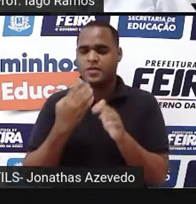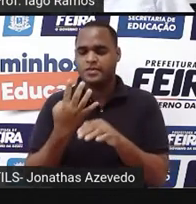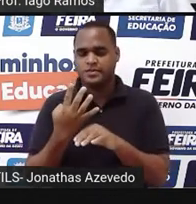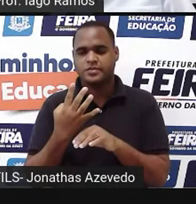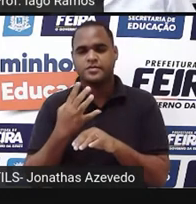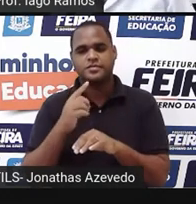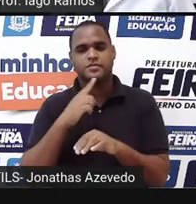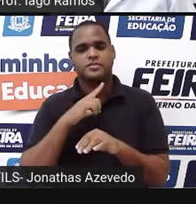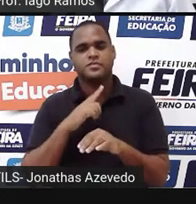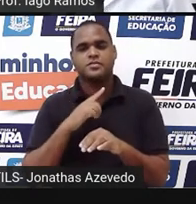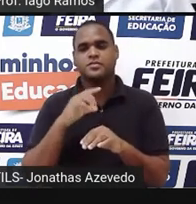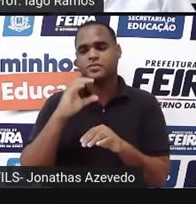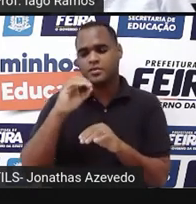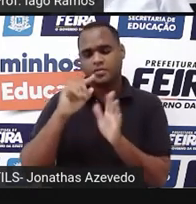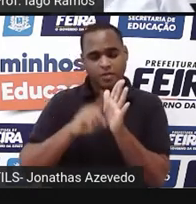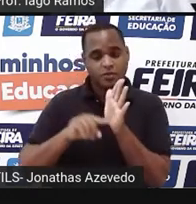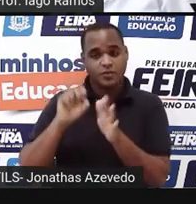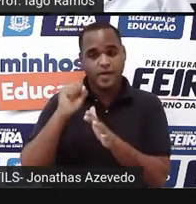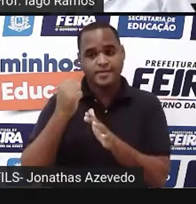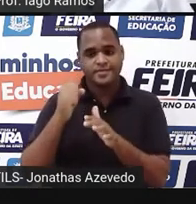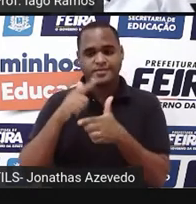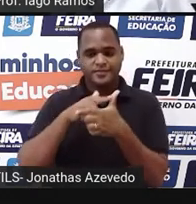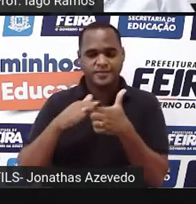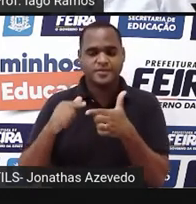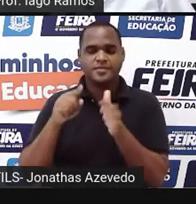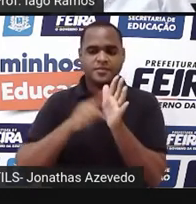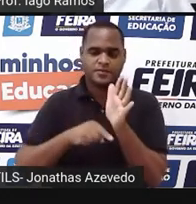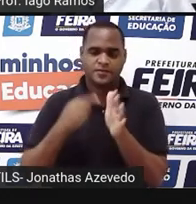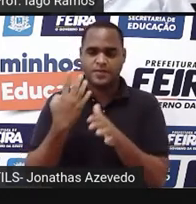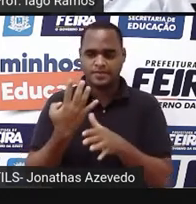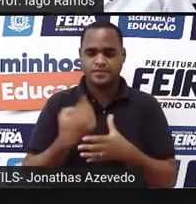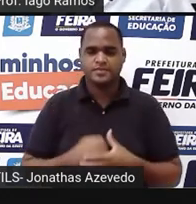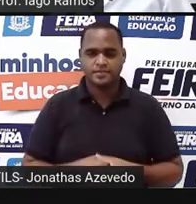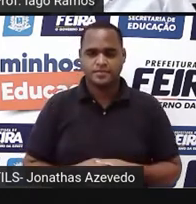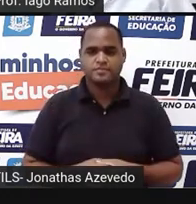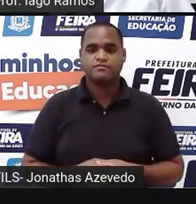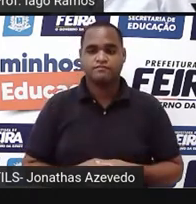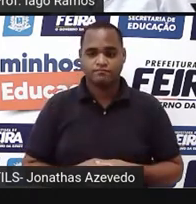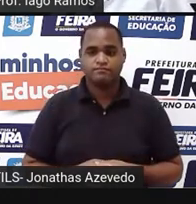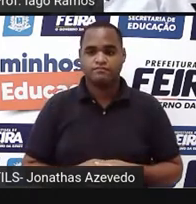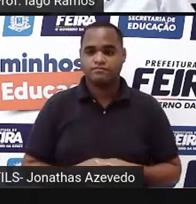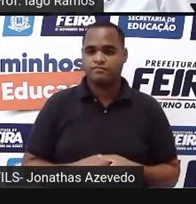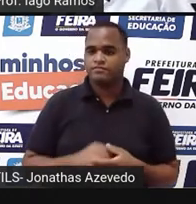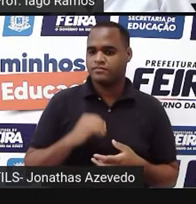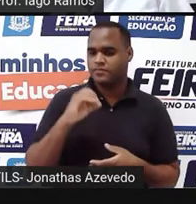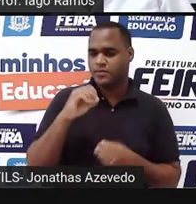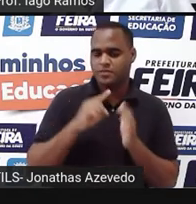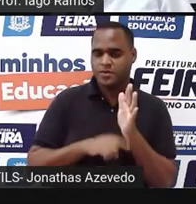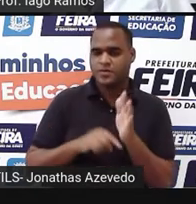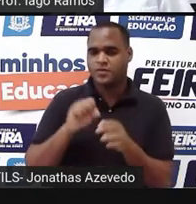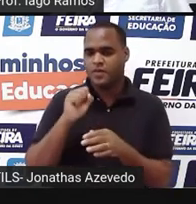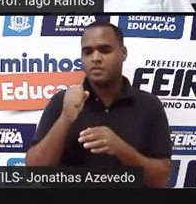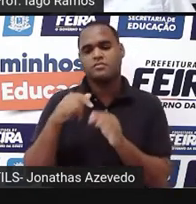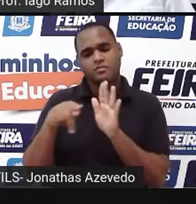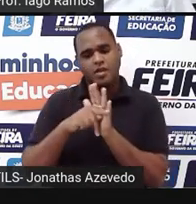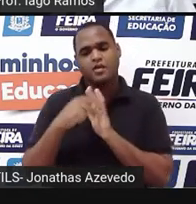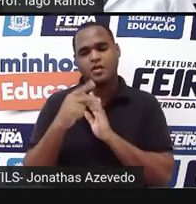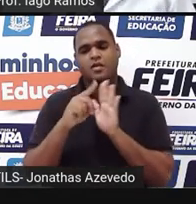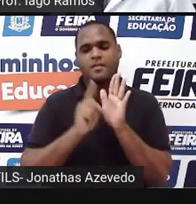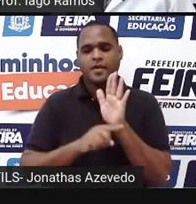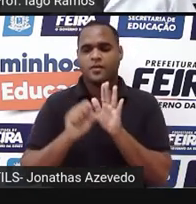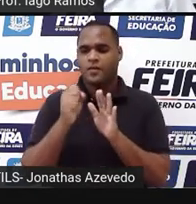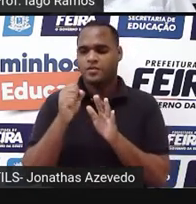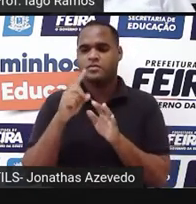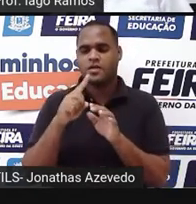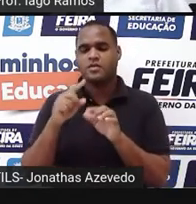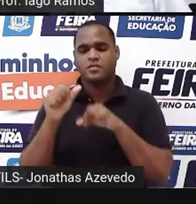8 dividido por menos 4, tá? 0 menos 8 é o próprio menos 8. E quando eu dividir